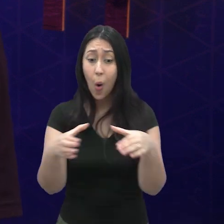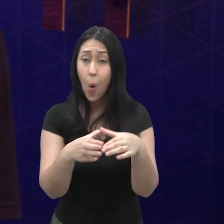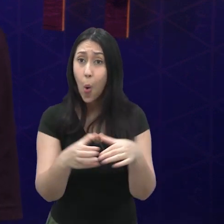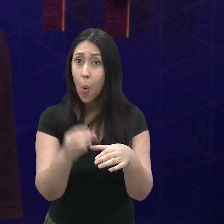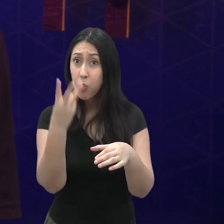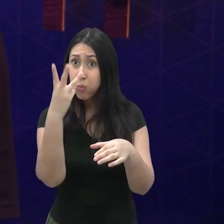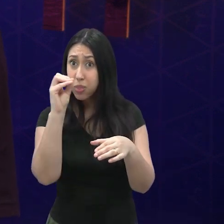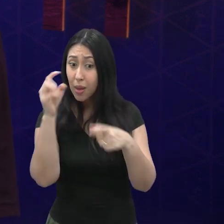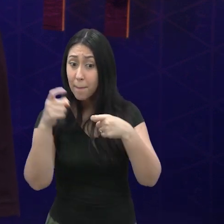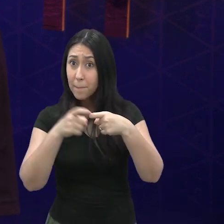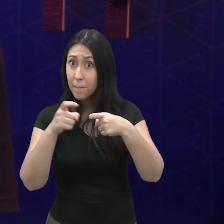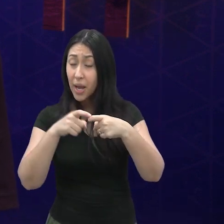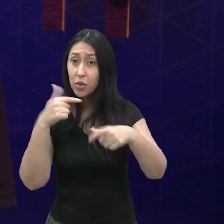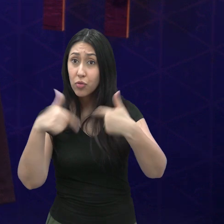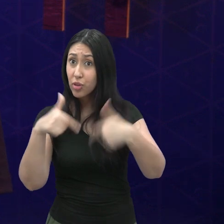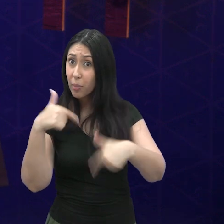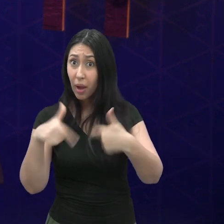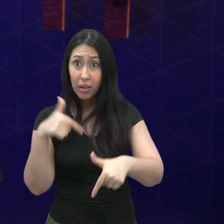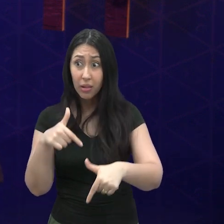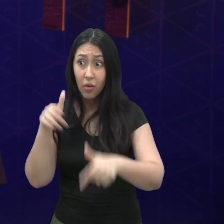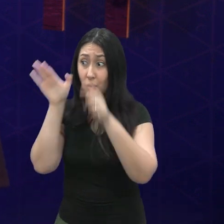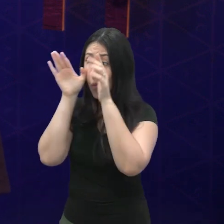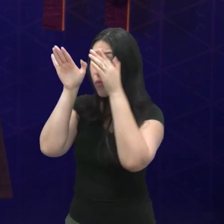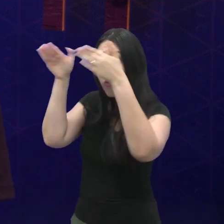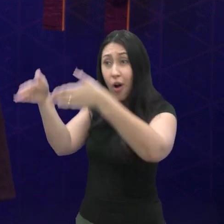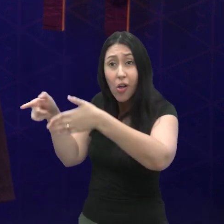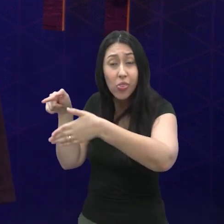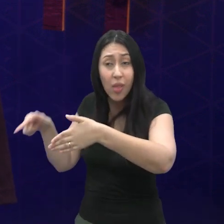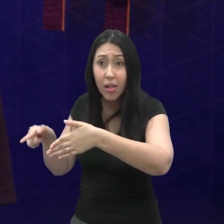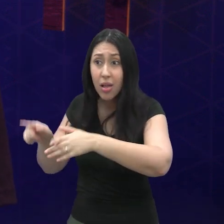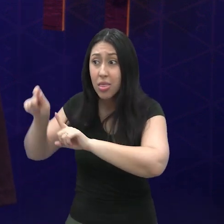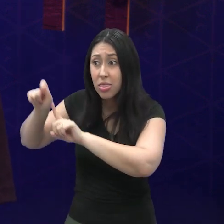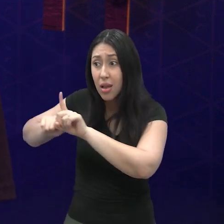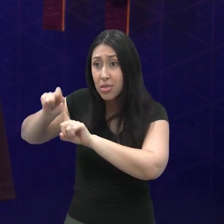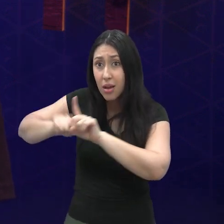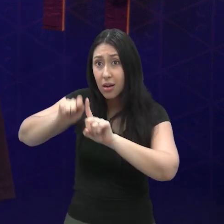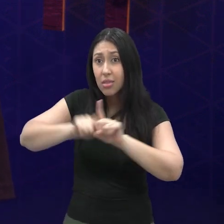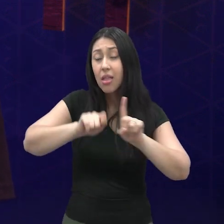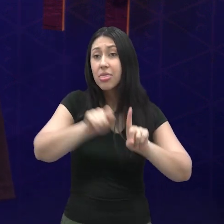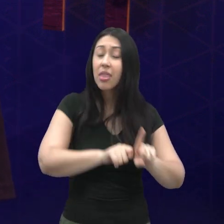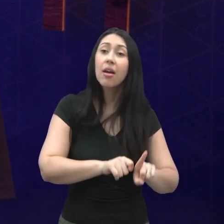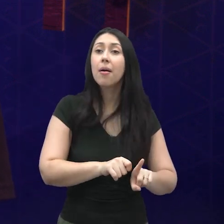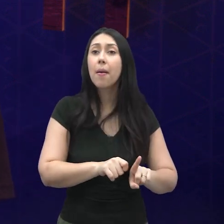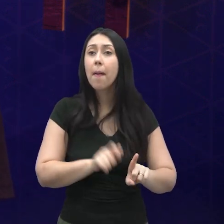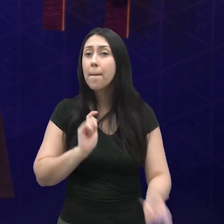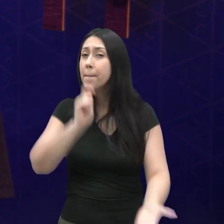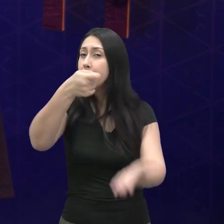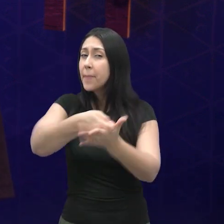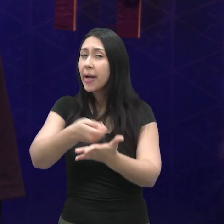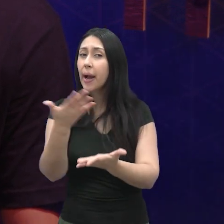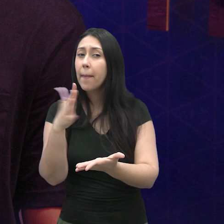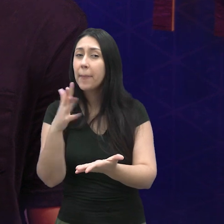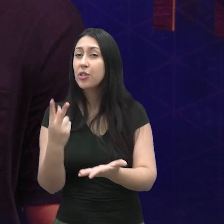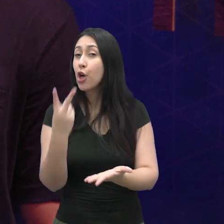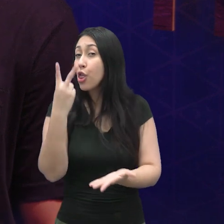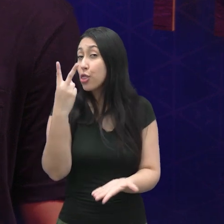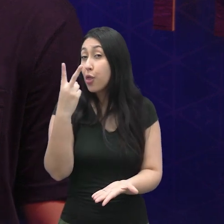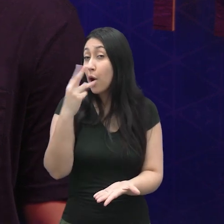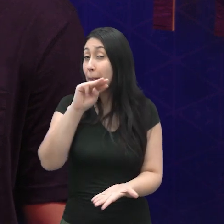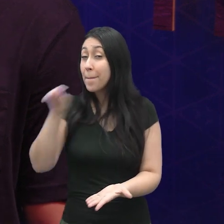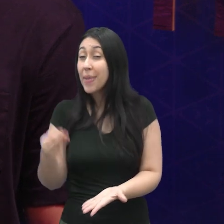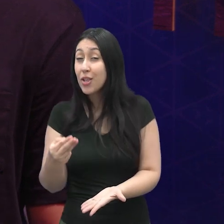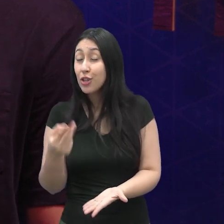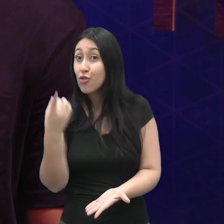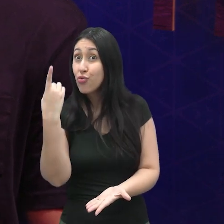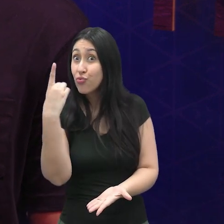30 médicos trabalhando com ele, né, todos os meses. Ele custa mais ou menos 2 milhões de